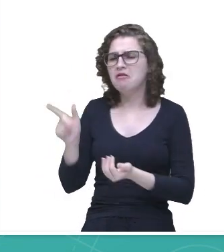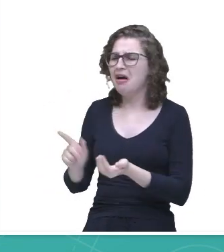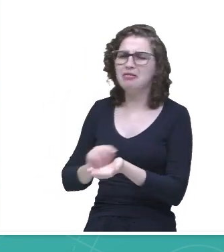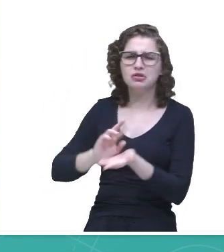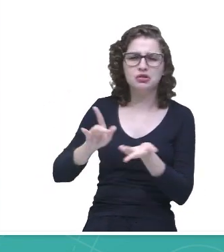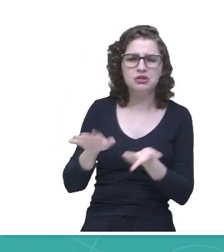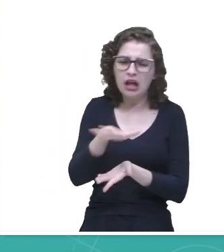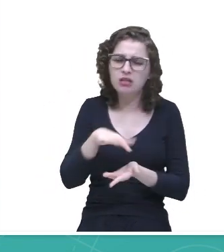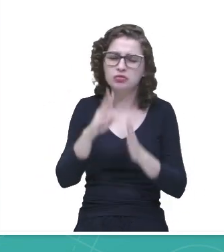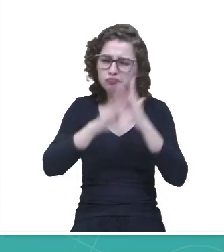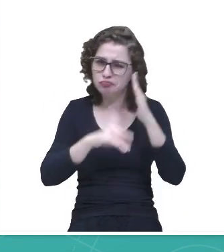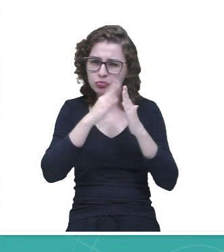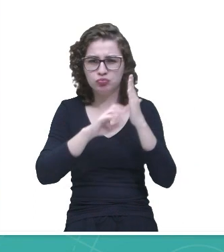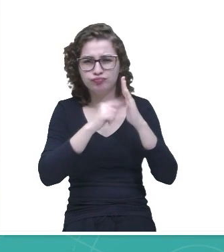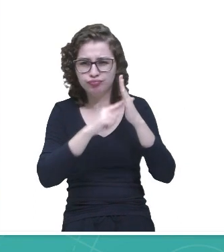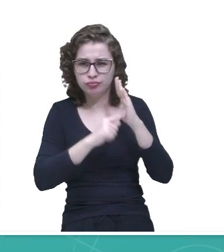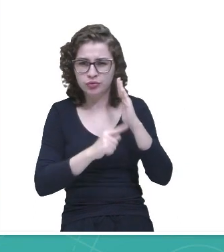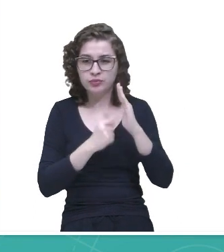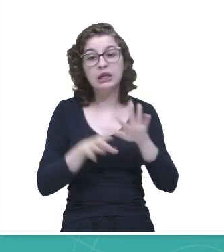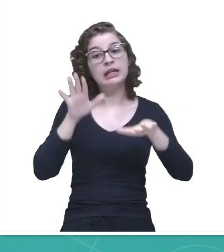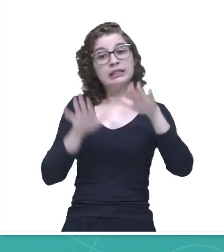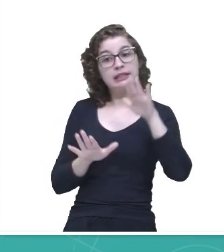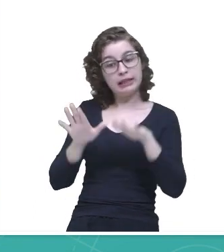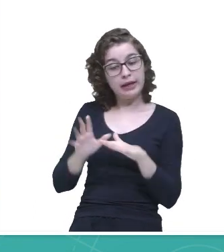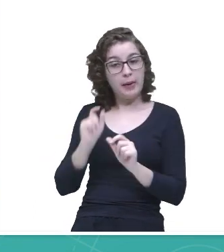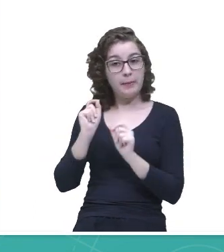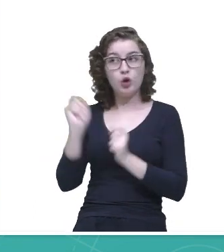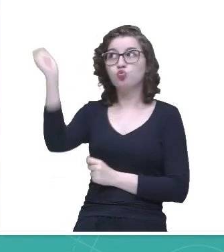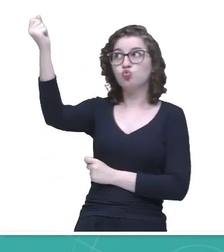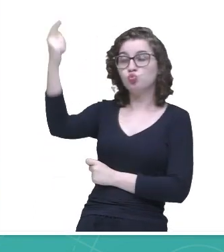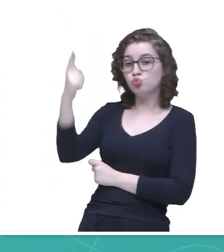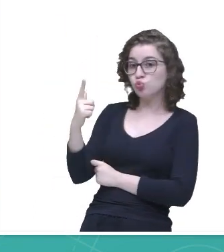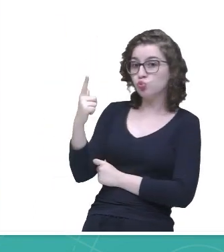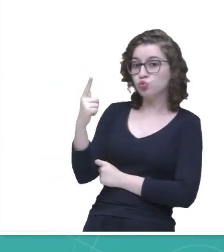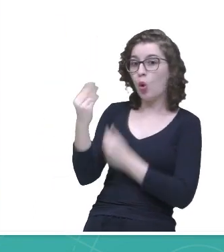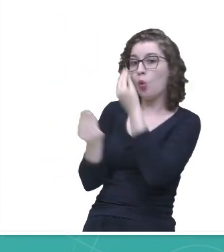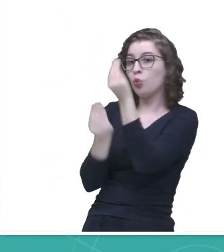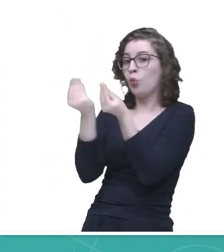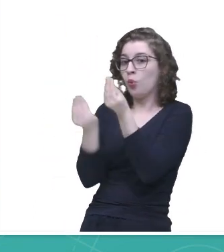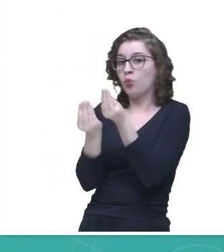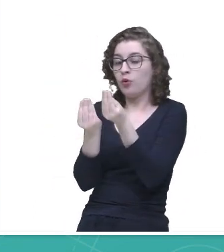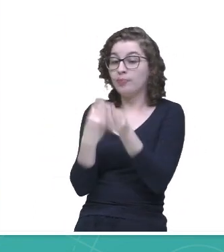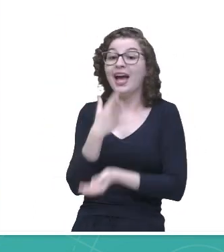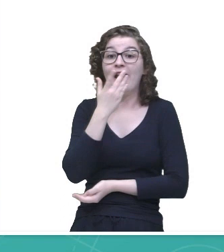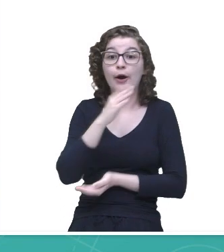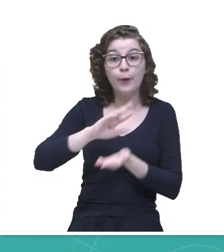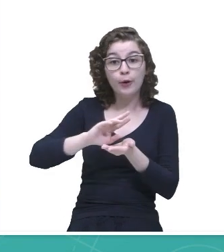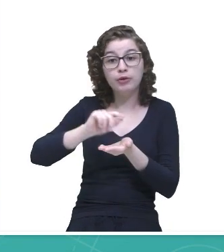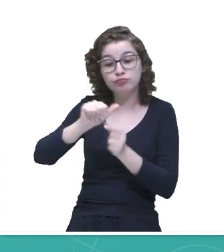eles falavam é que, dependendo, como eu falei, da incidência solar sobre o objeto, as cores vão mudar, tá